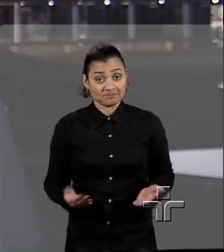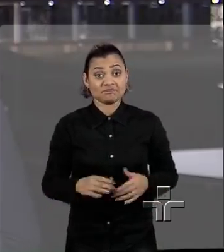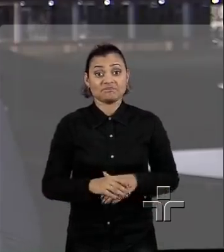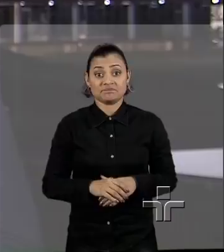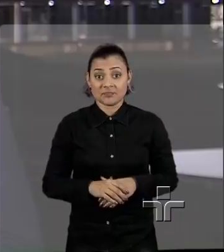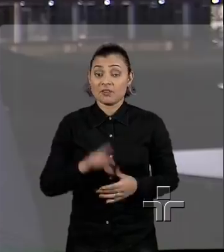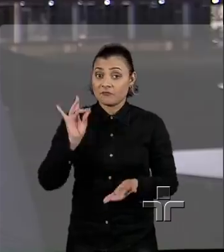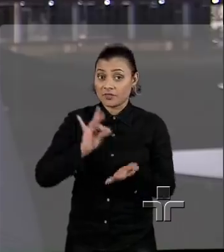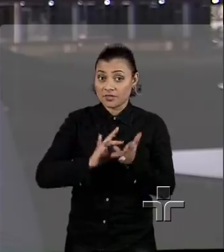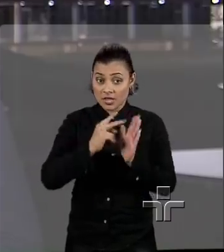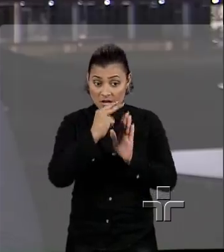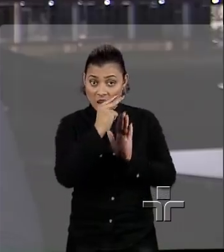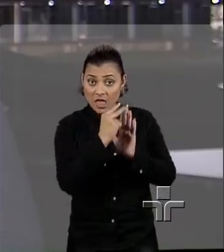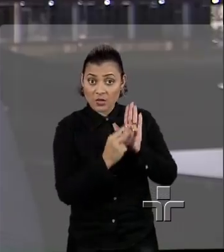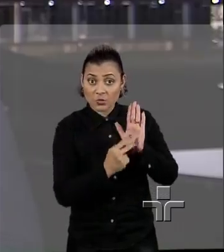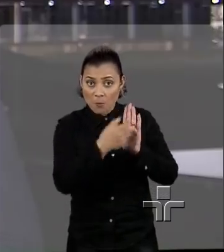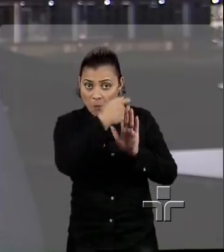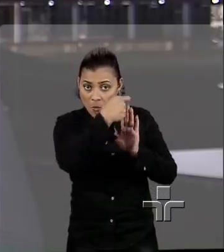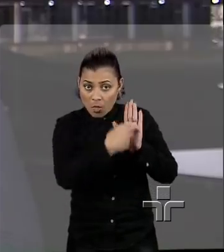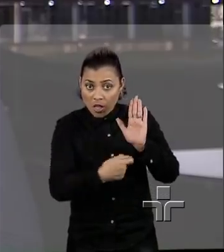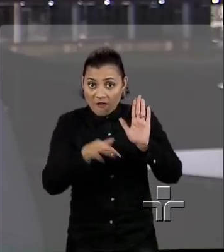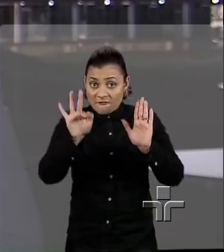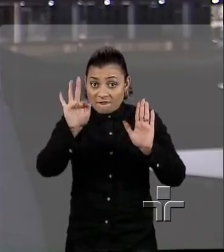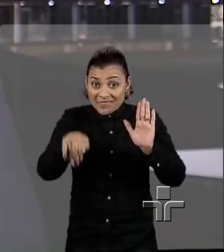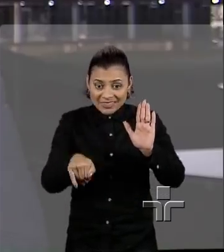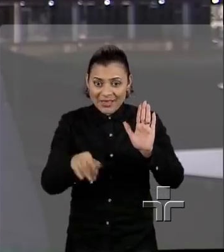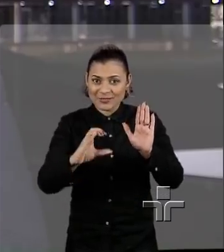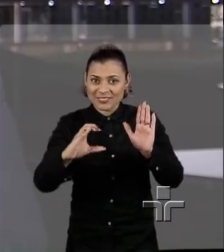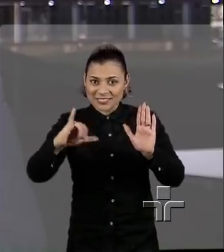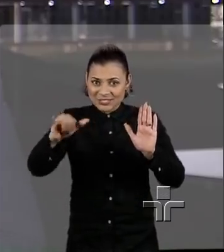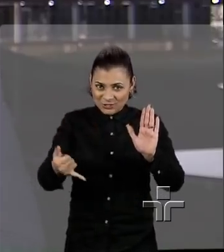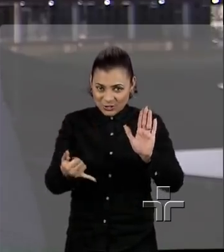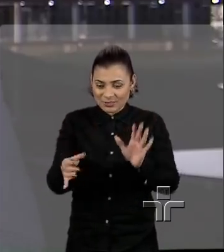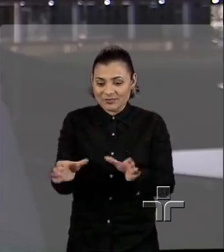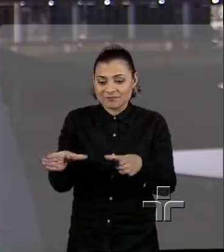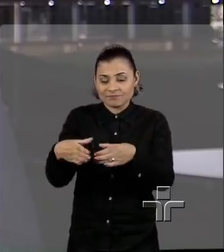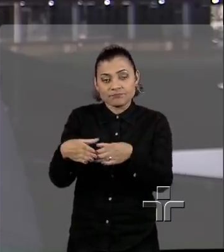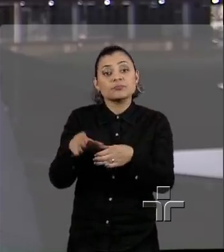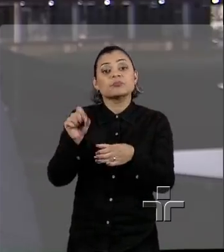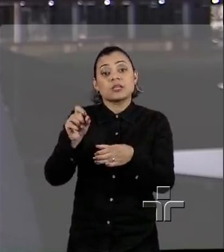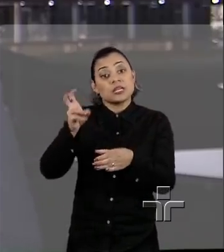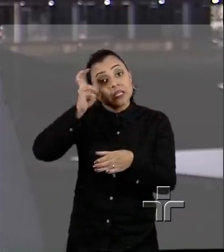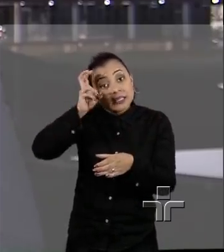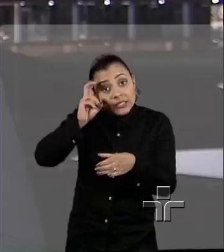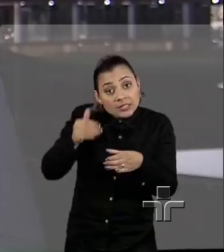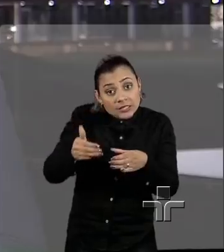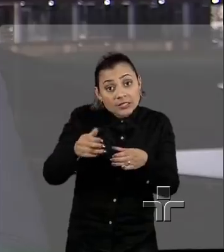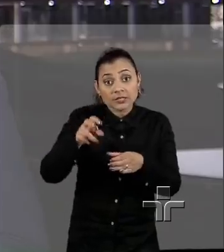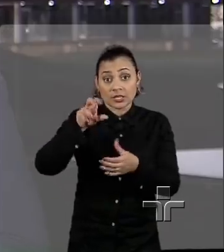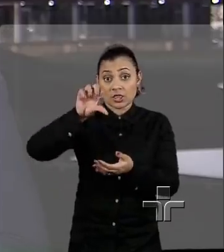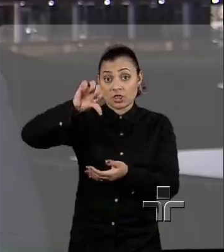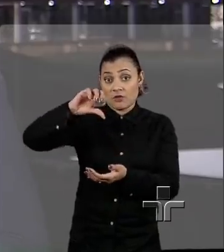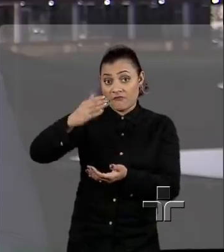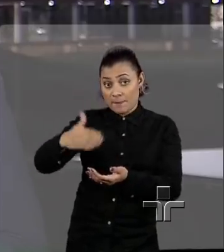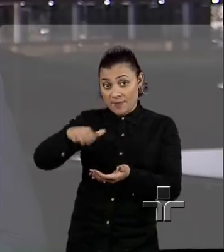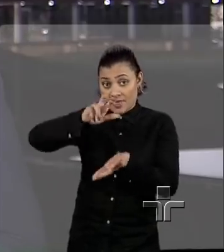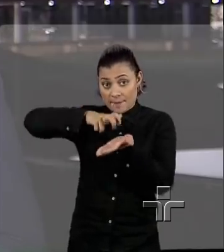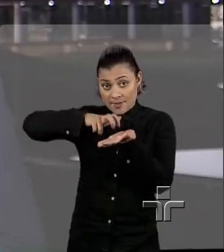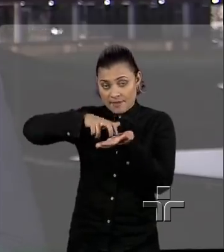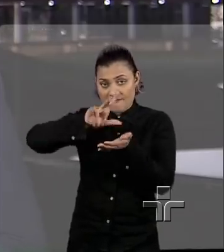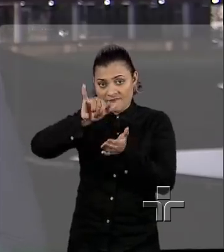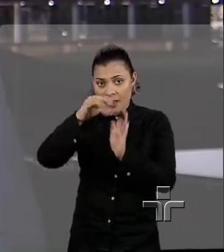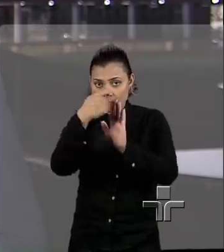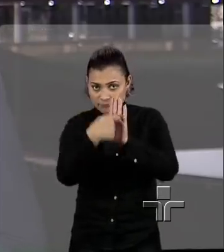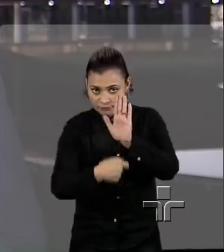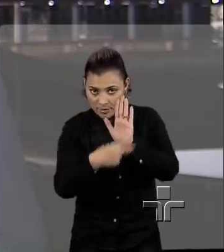Bom, a leitura do relatório final na comissão especial está marcada para quinta-feira, a partir das 9h30 da manhã. O presidente da